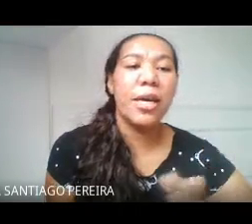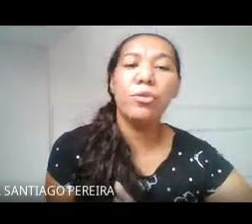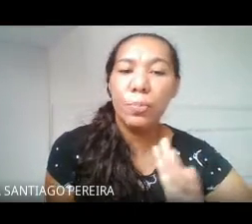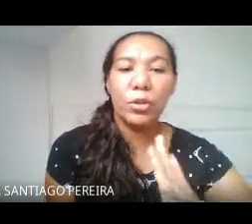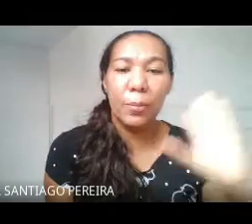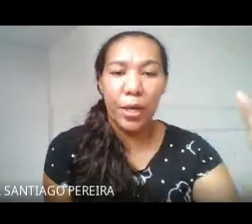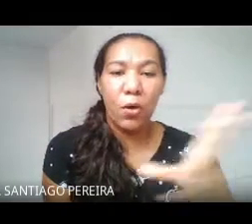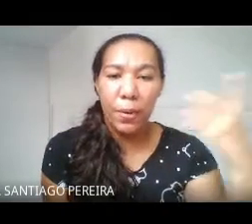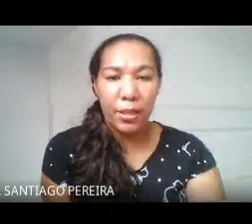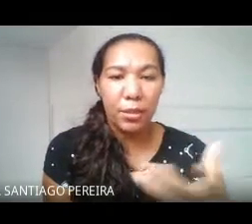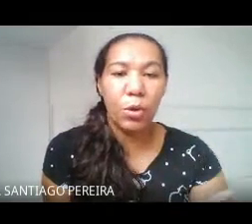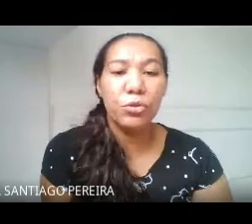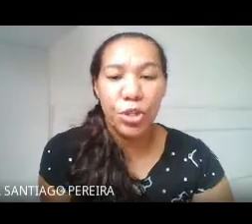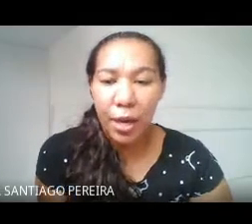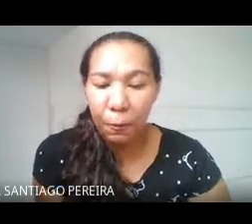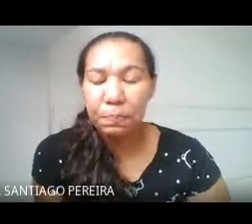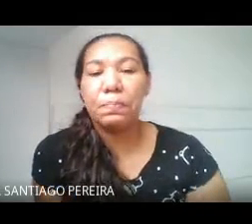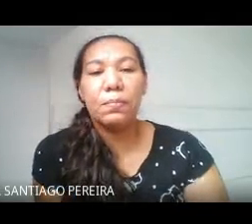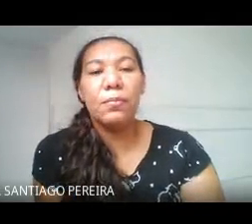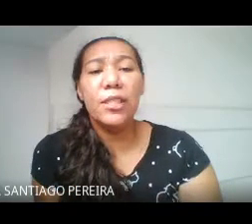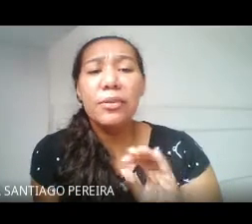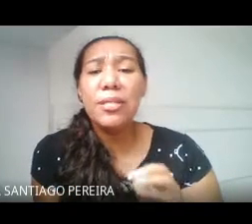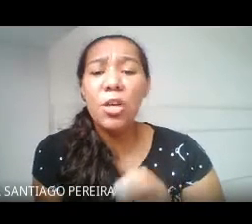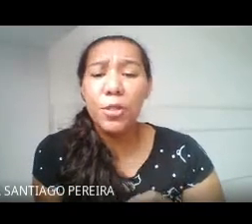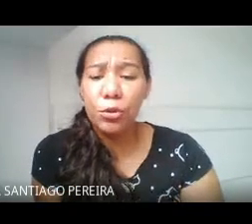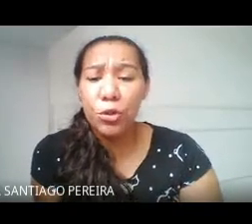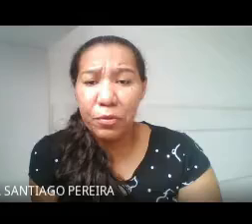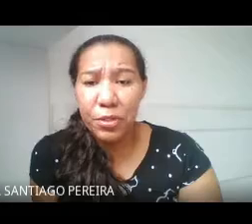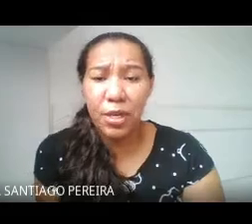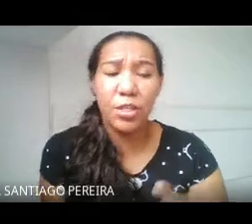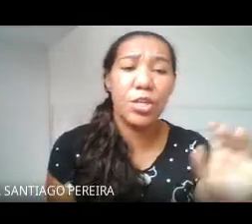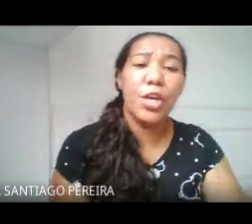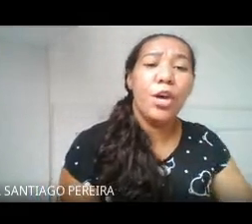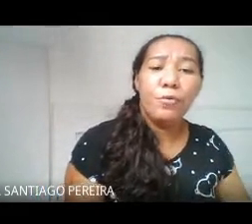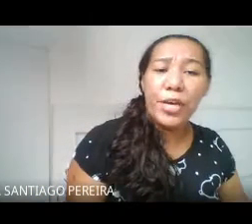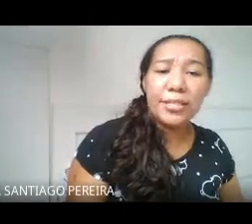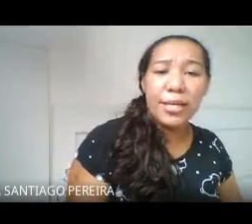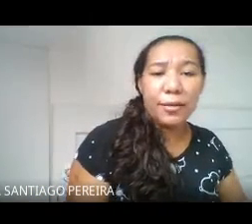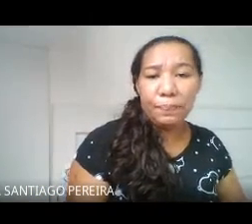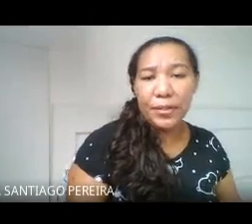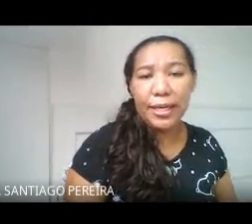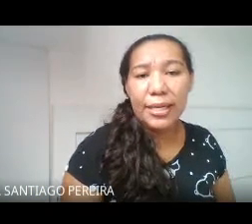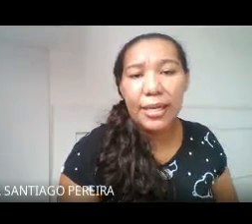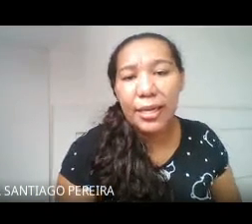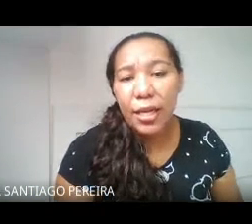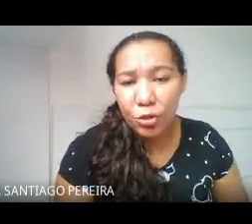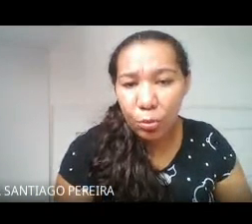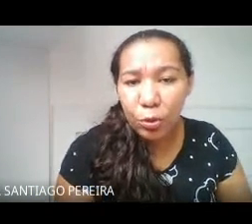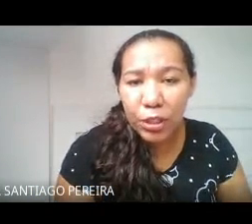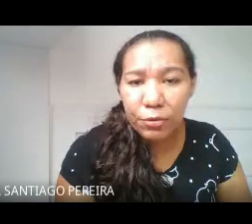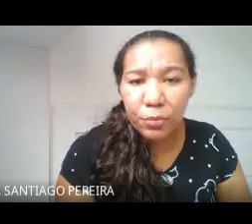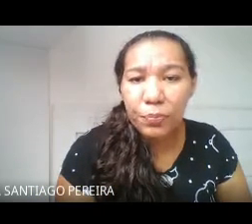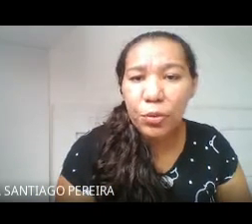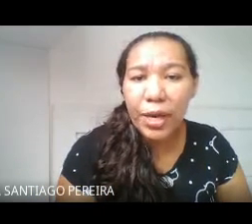tá certo? Não importa, porque a obra aí, de um modo geral. Então, a sinopse que eu trouxe para vocês foi essa aqui, né?